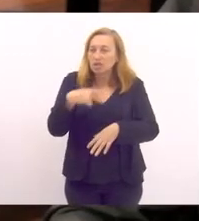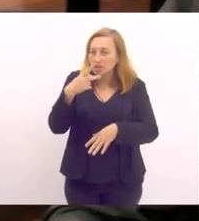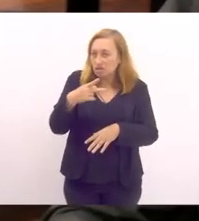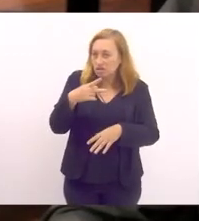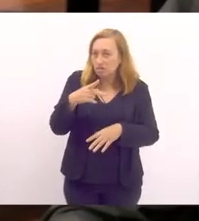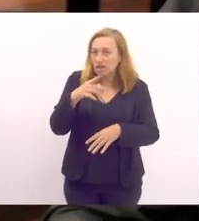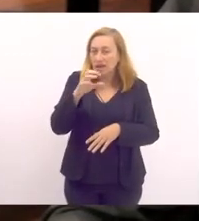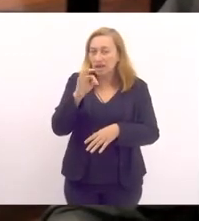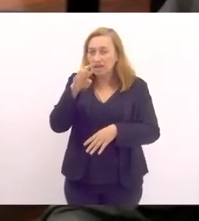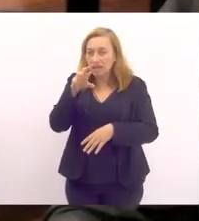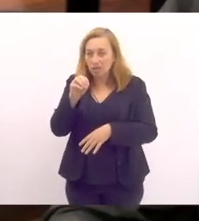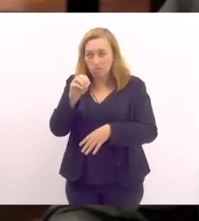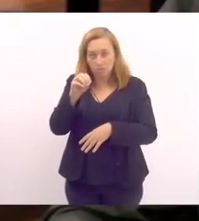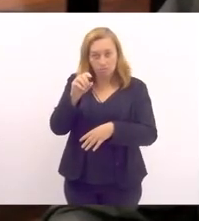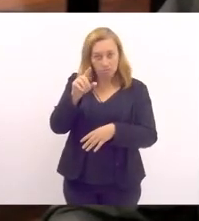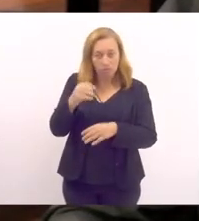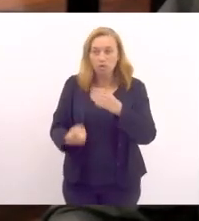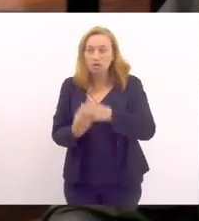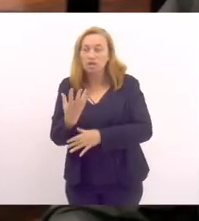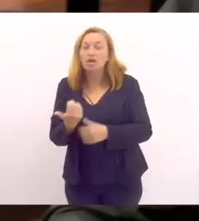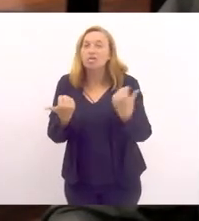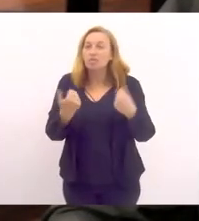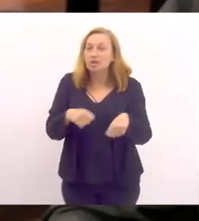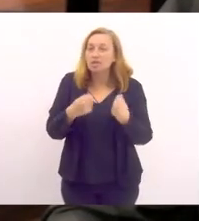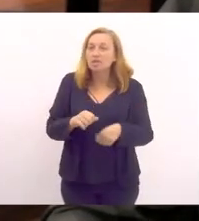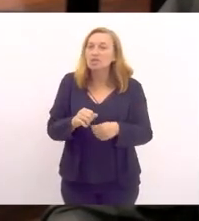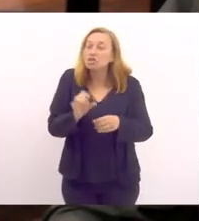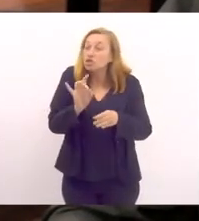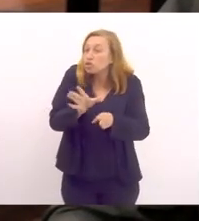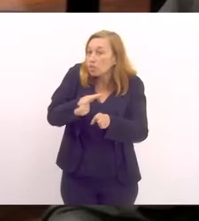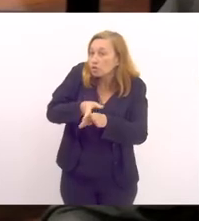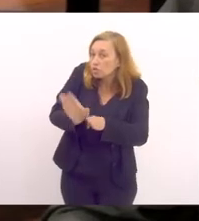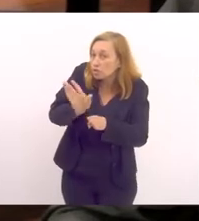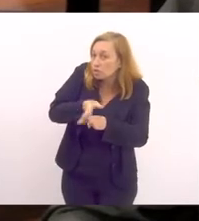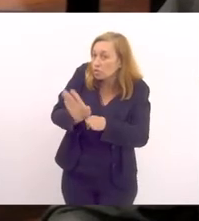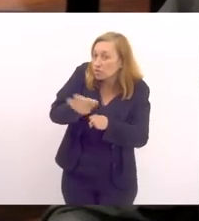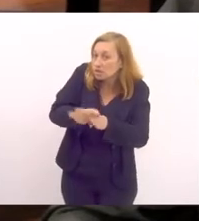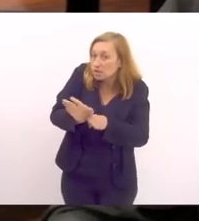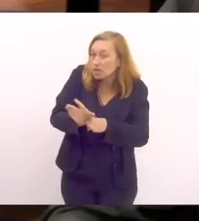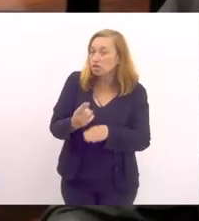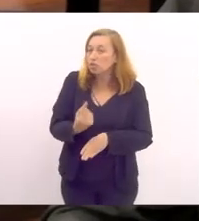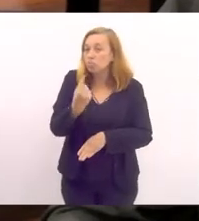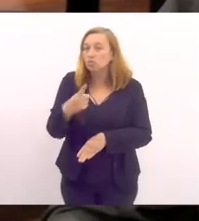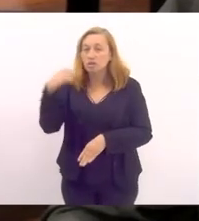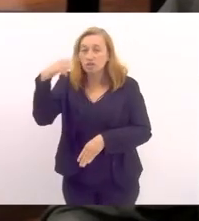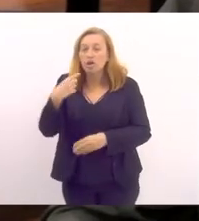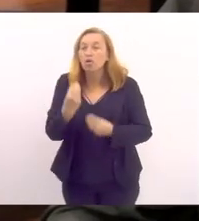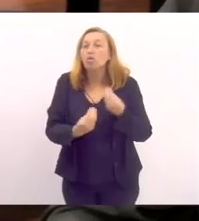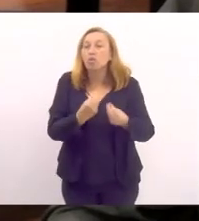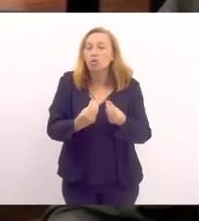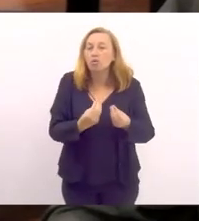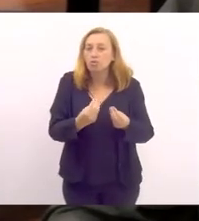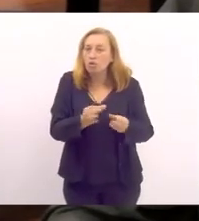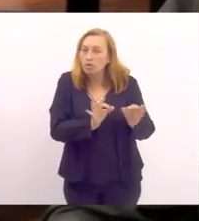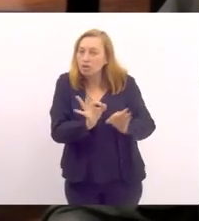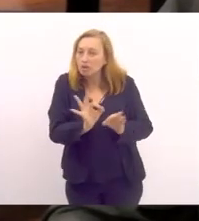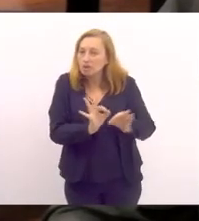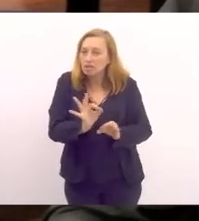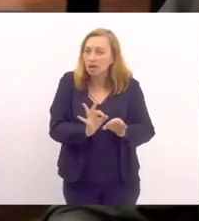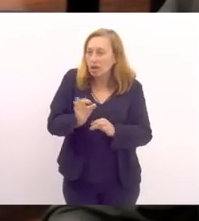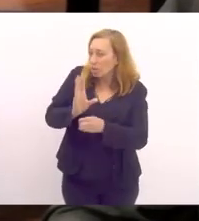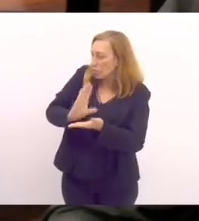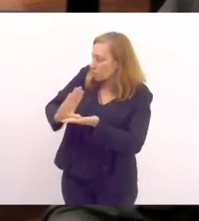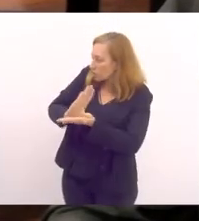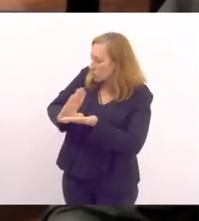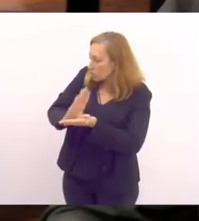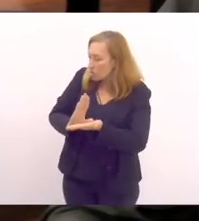cadeia produtiva e a gente, às vezes, precisa de uma orientação de um advogado. Qual é a melhor forma de organizar? É um conselho? É